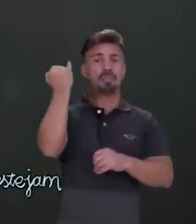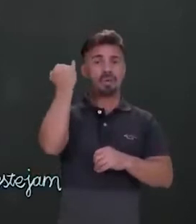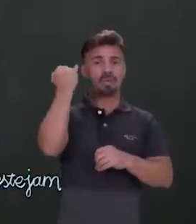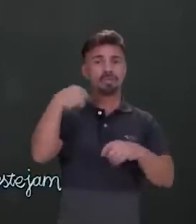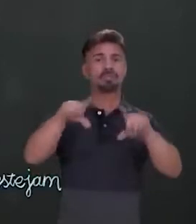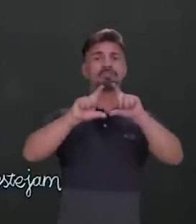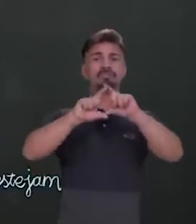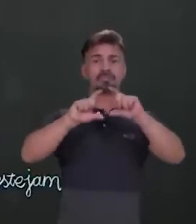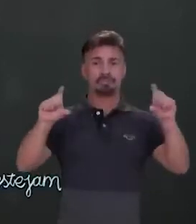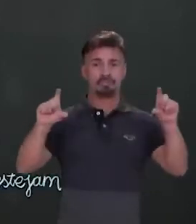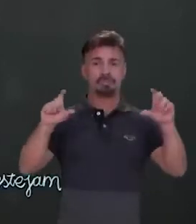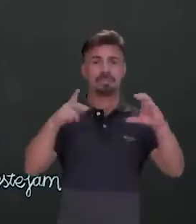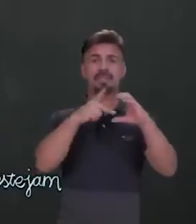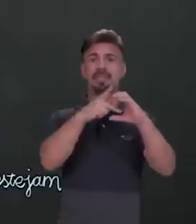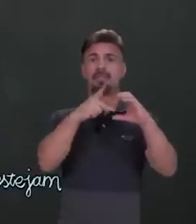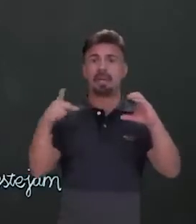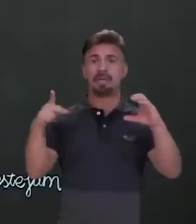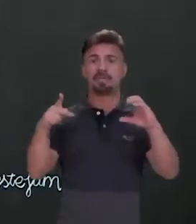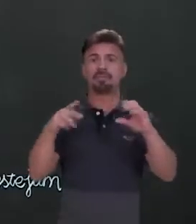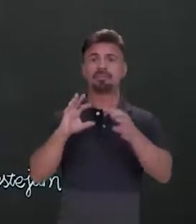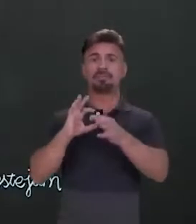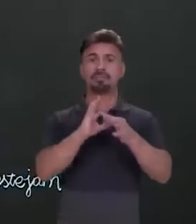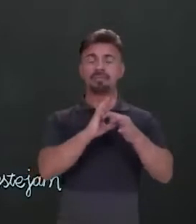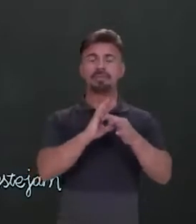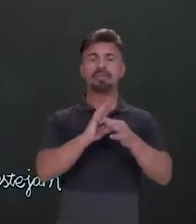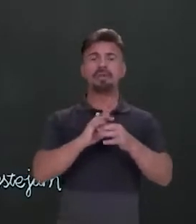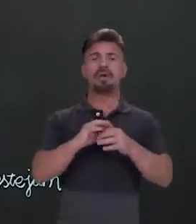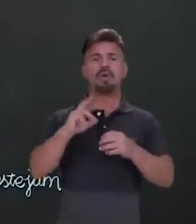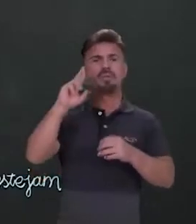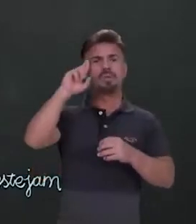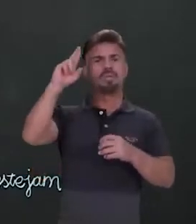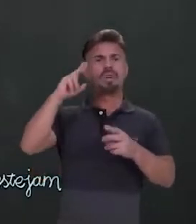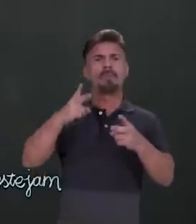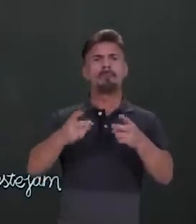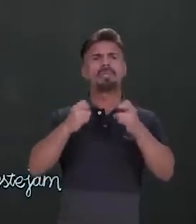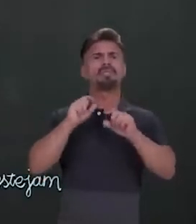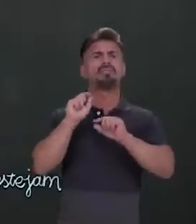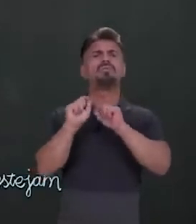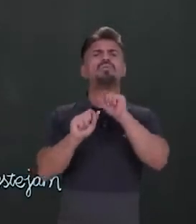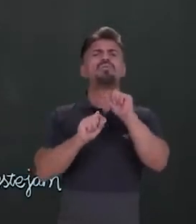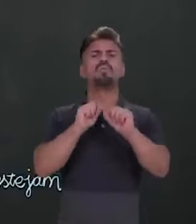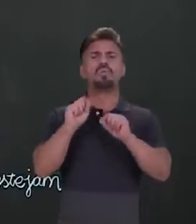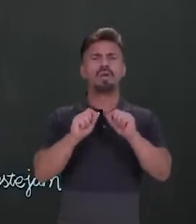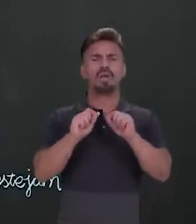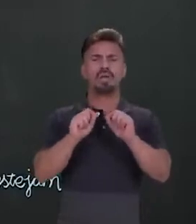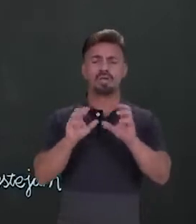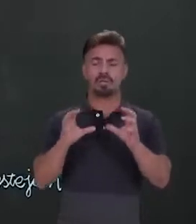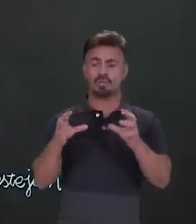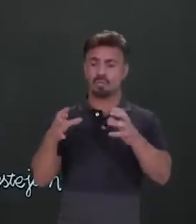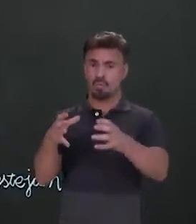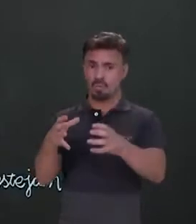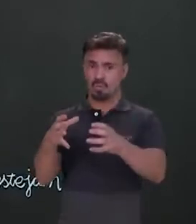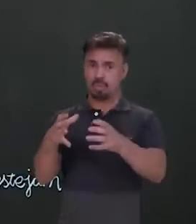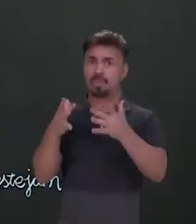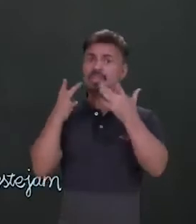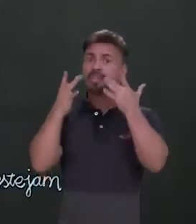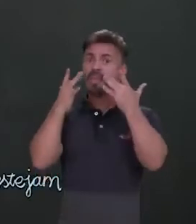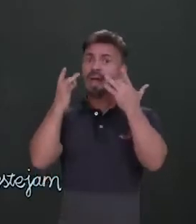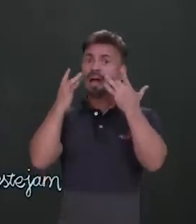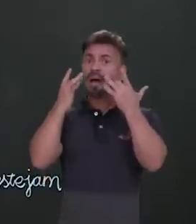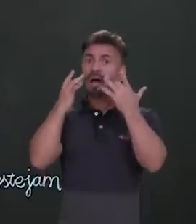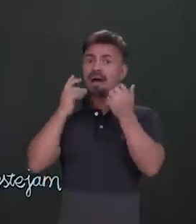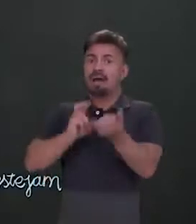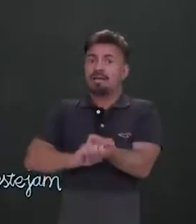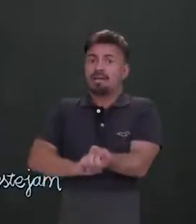importante desse período. O diretor percebeu, e o que é que ele percebeu? Que o elenco estava nervoso.